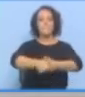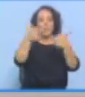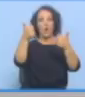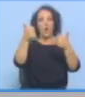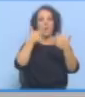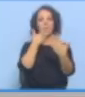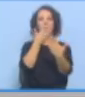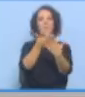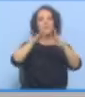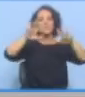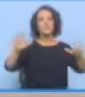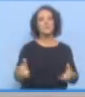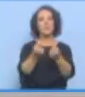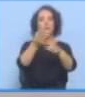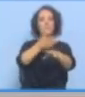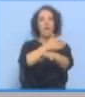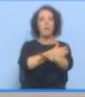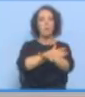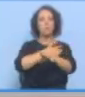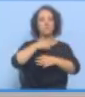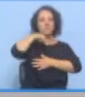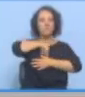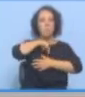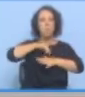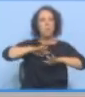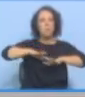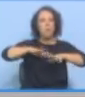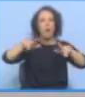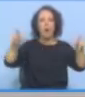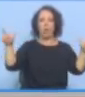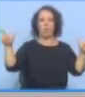a pessoa dos males profundos e radicais.